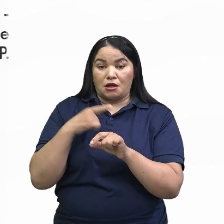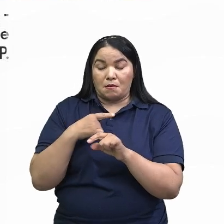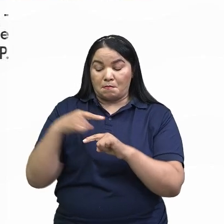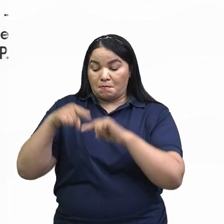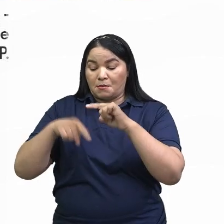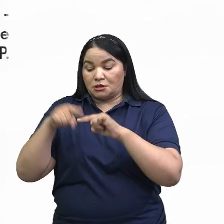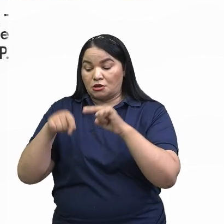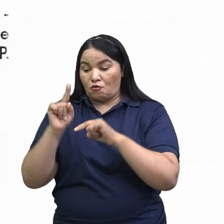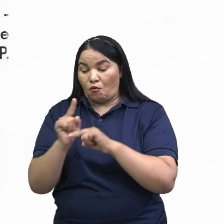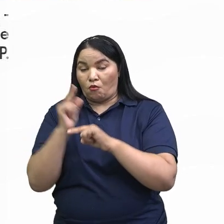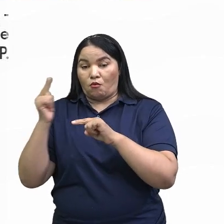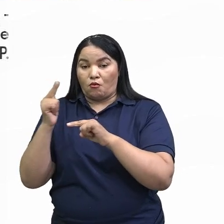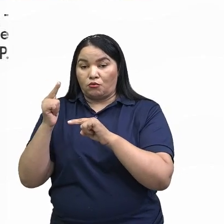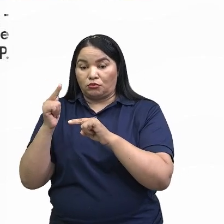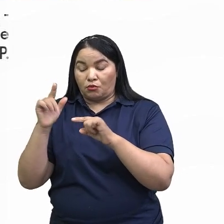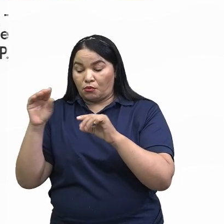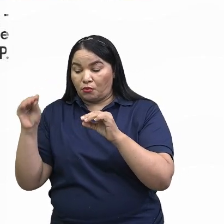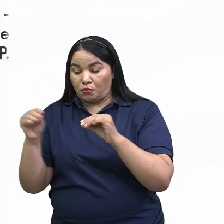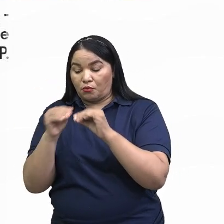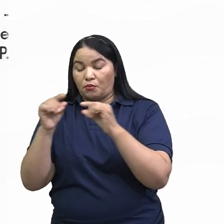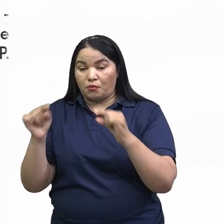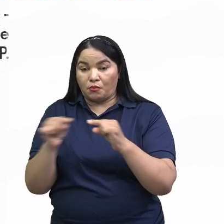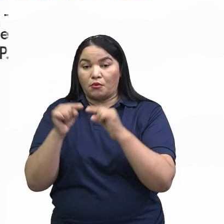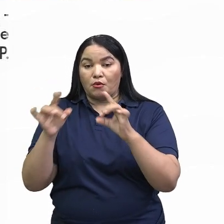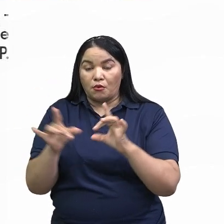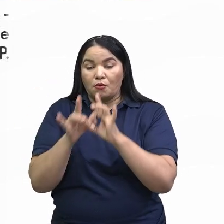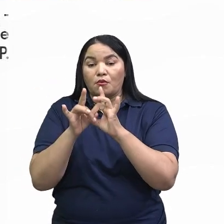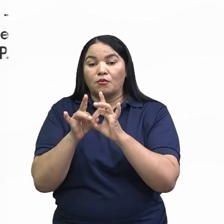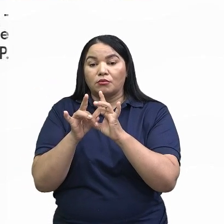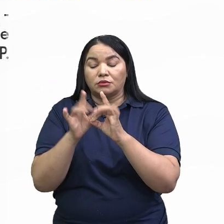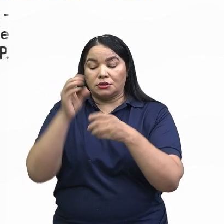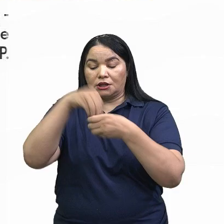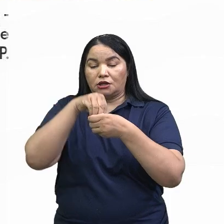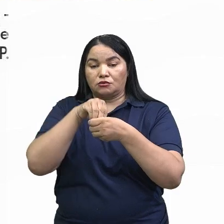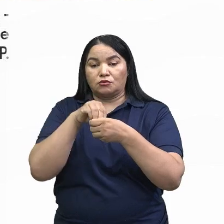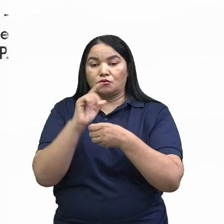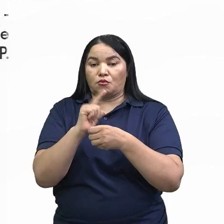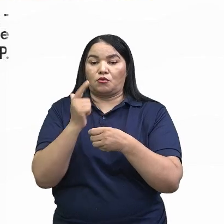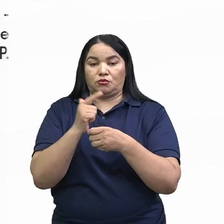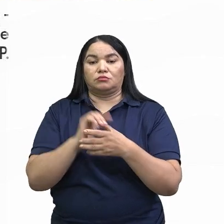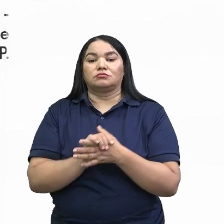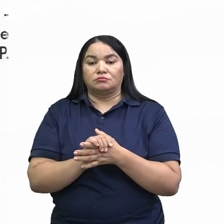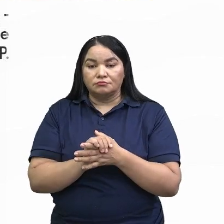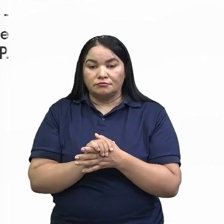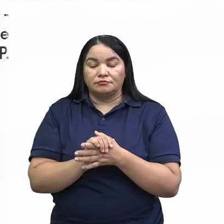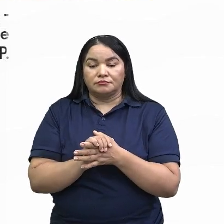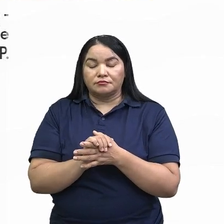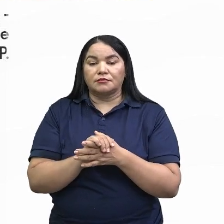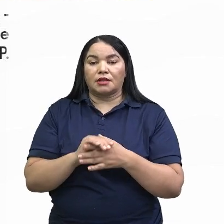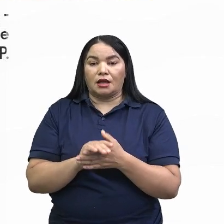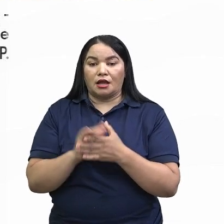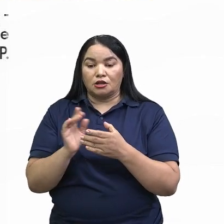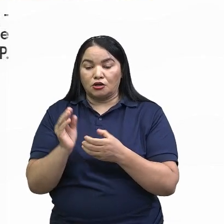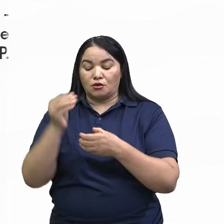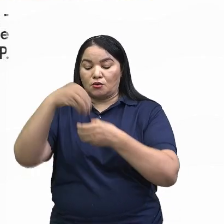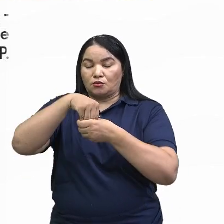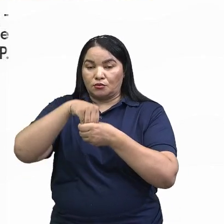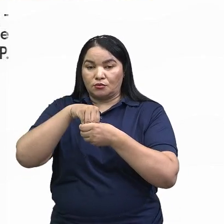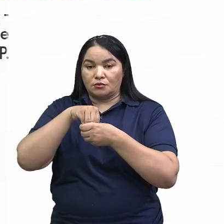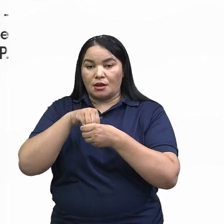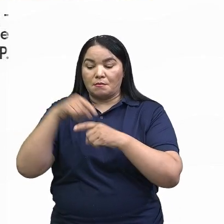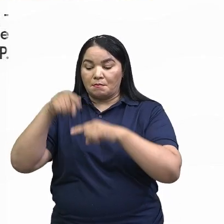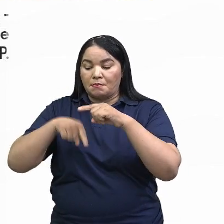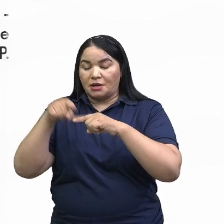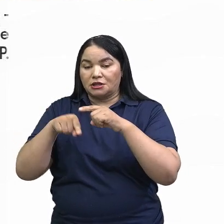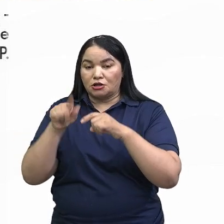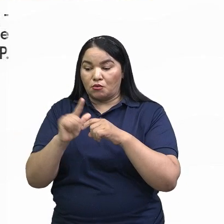outra espécie e inserir nessa outra espécie. Tá? Então, a gente vai ter a introdução de um material genético